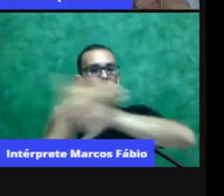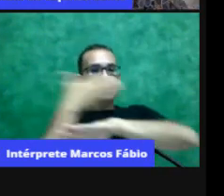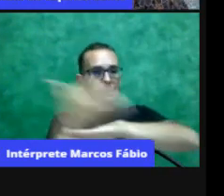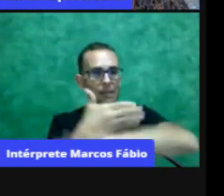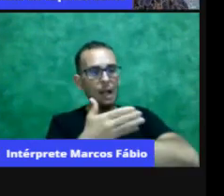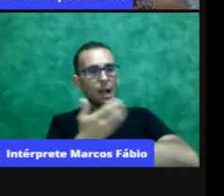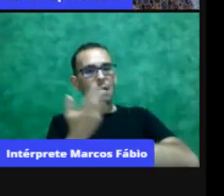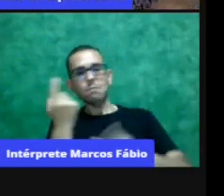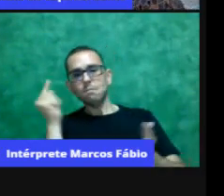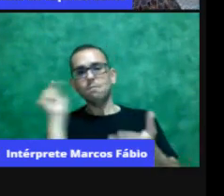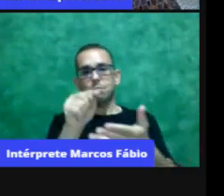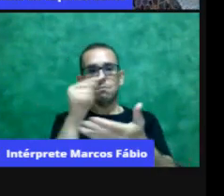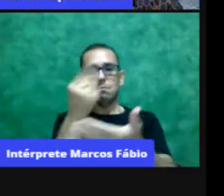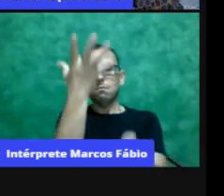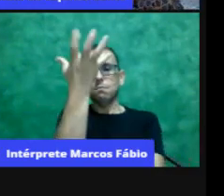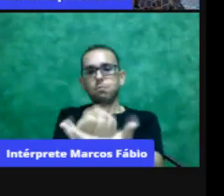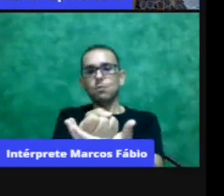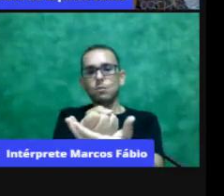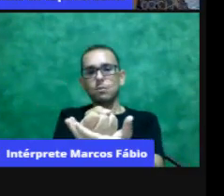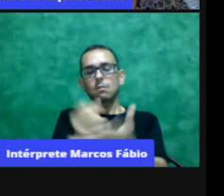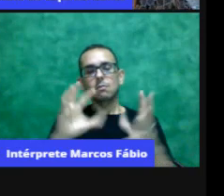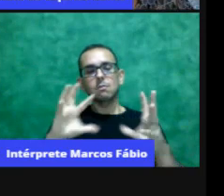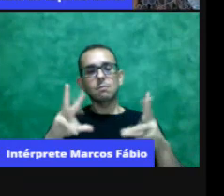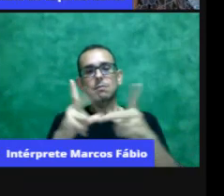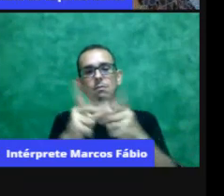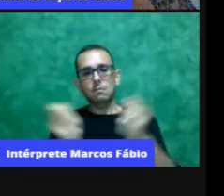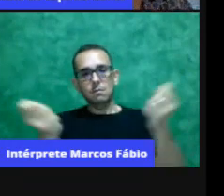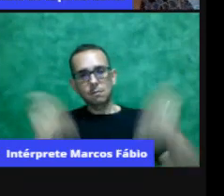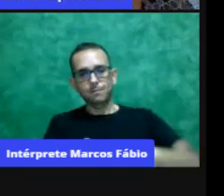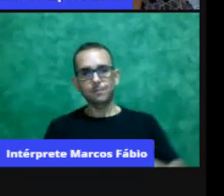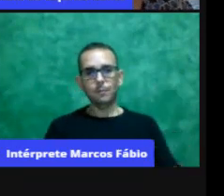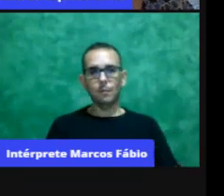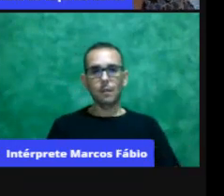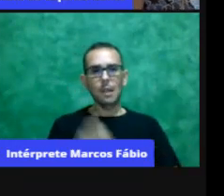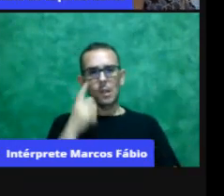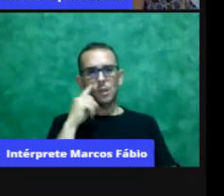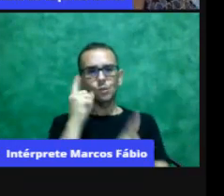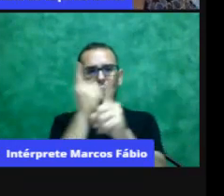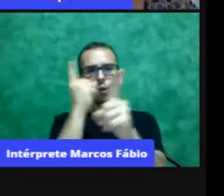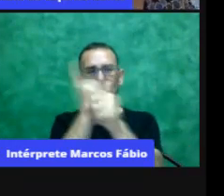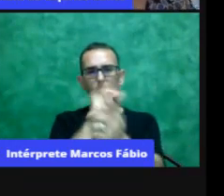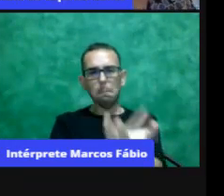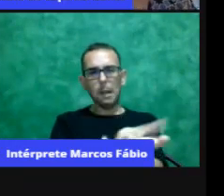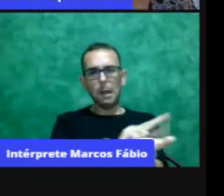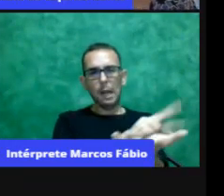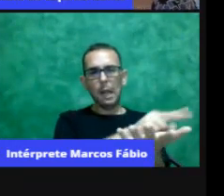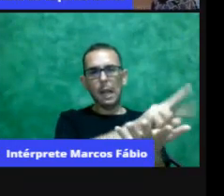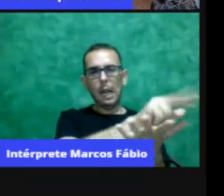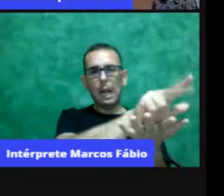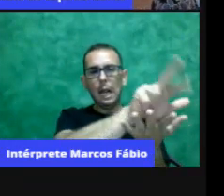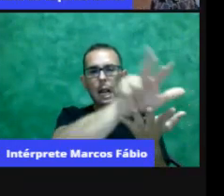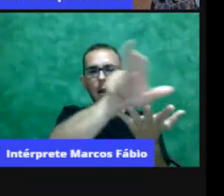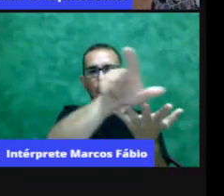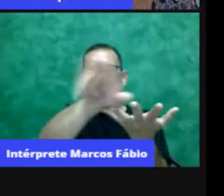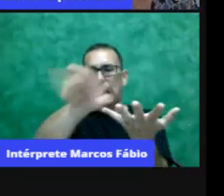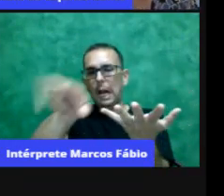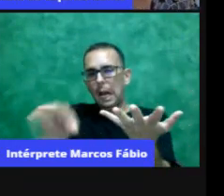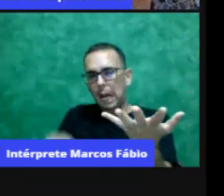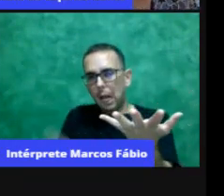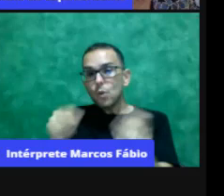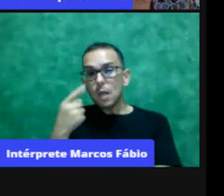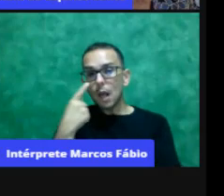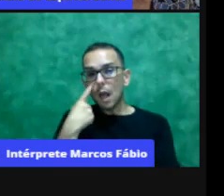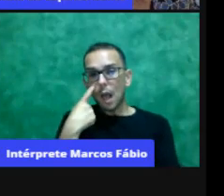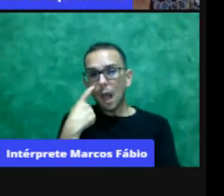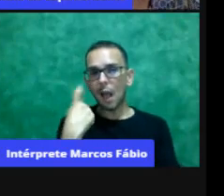no play e baixar o episódio que você quiser. Então, a gente encontrou inúmeras. E o que a gente achou